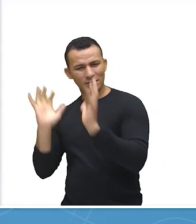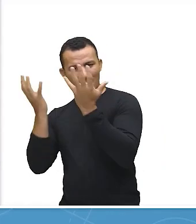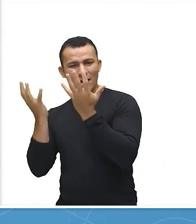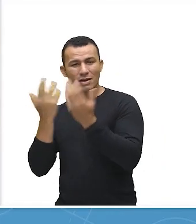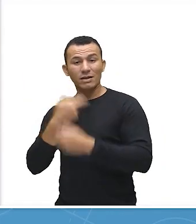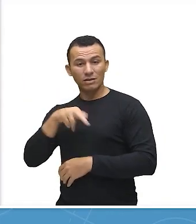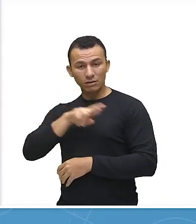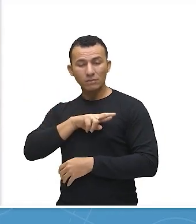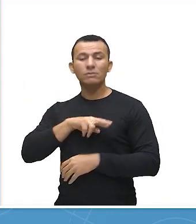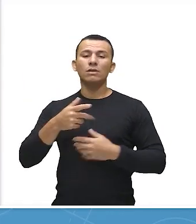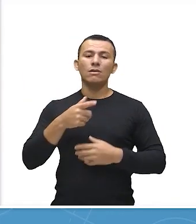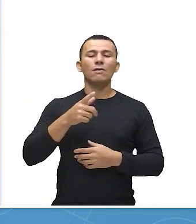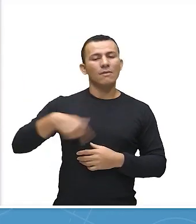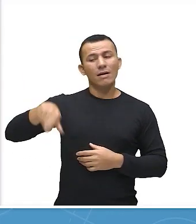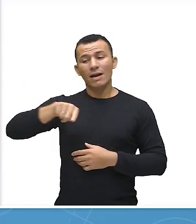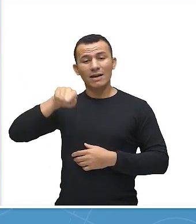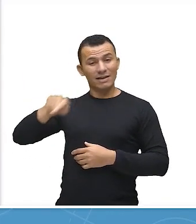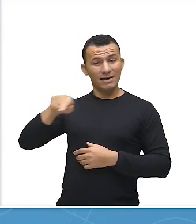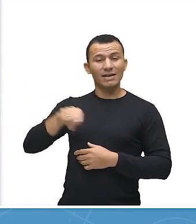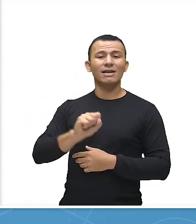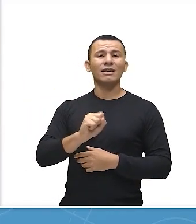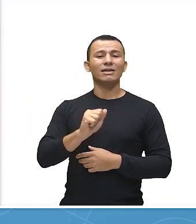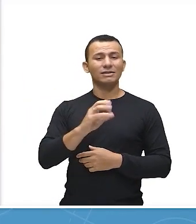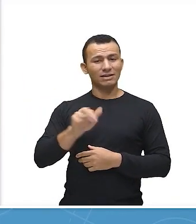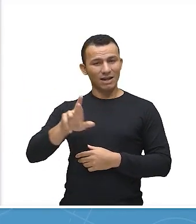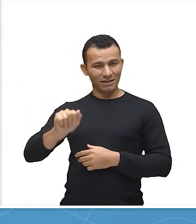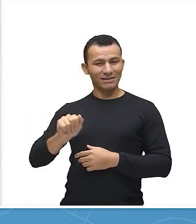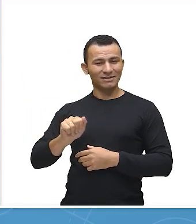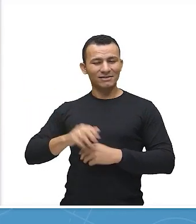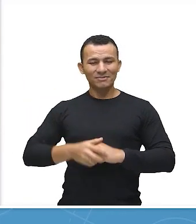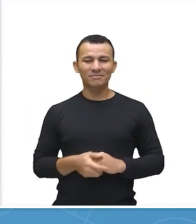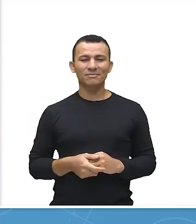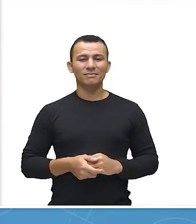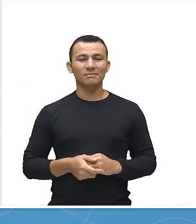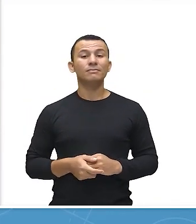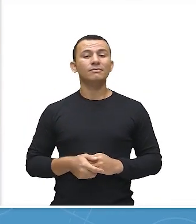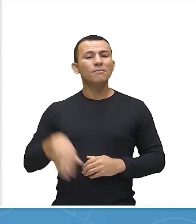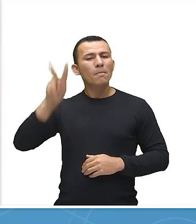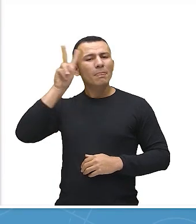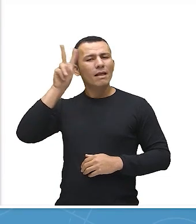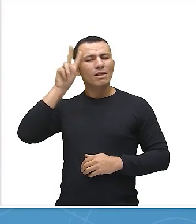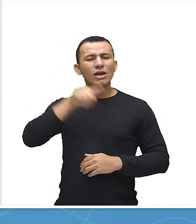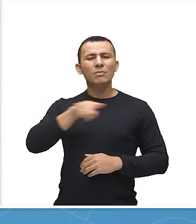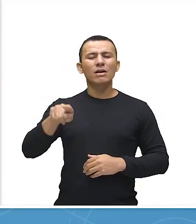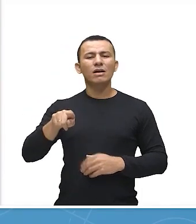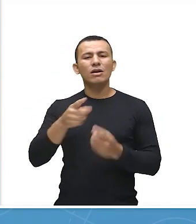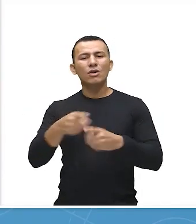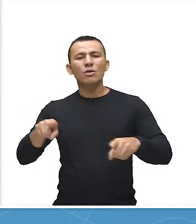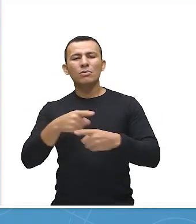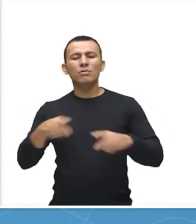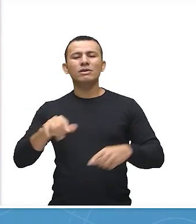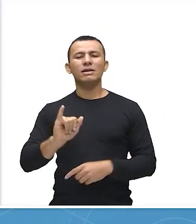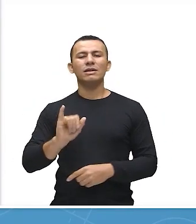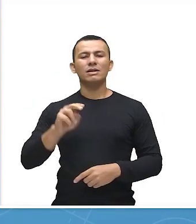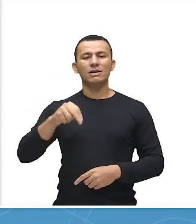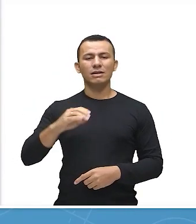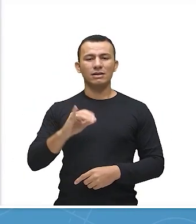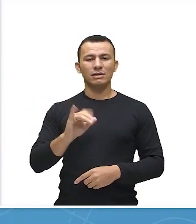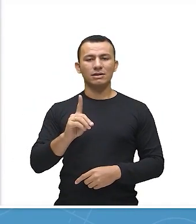dia a dia, e muitos de vocês responderam isso. Então, a música sacra ela é composta a partir de temas religiosos e